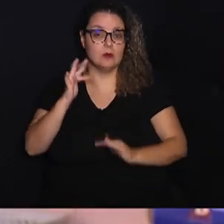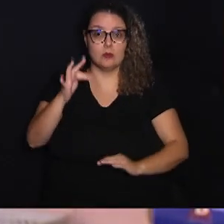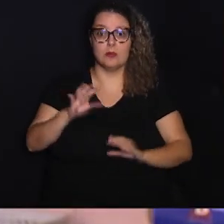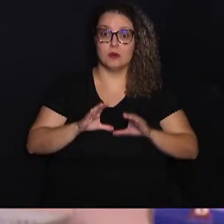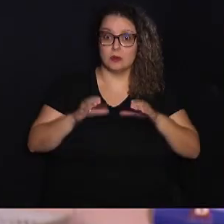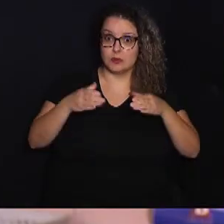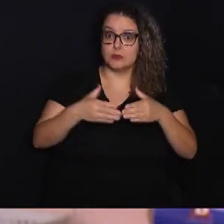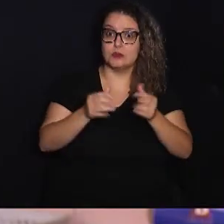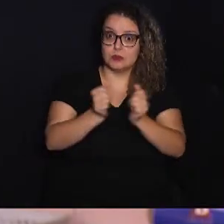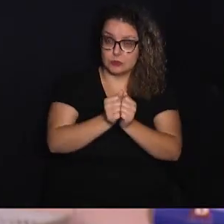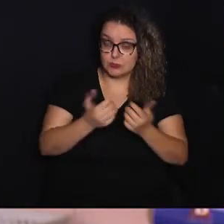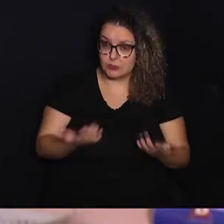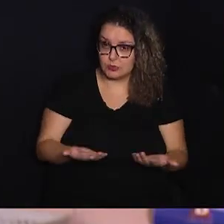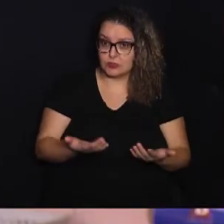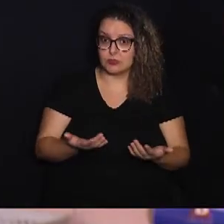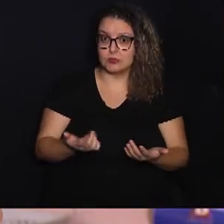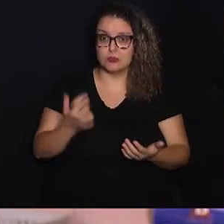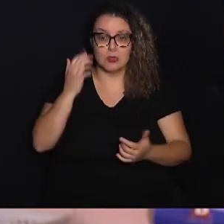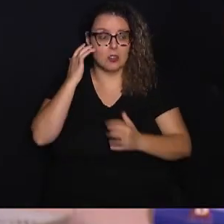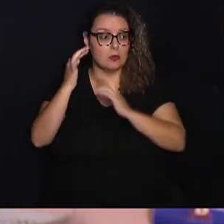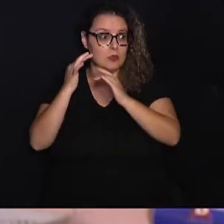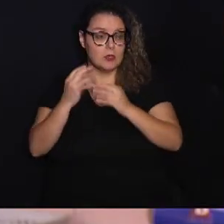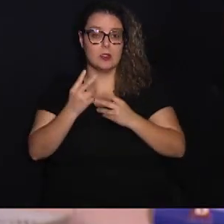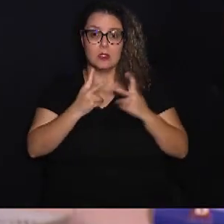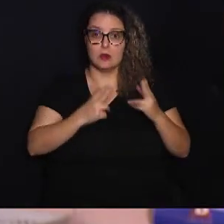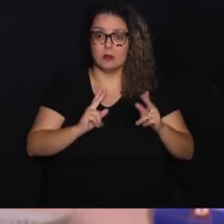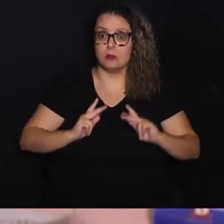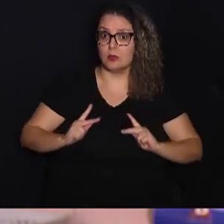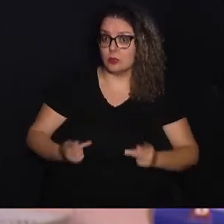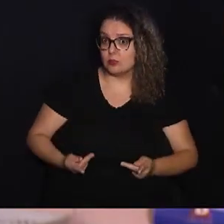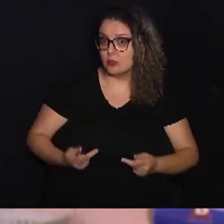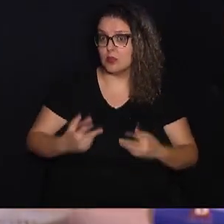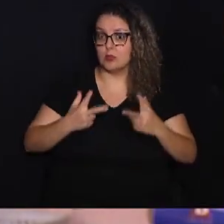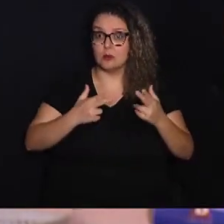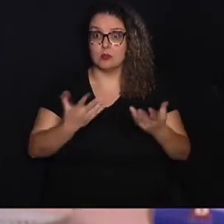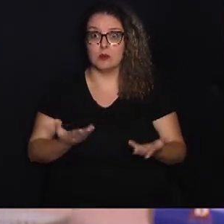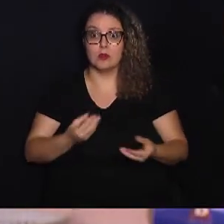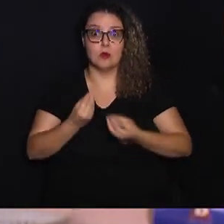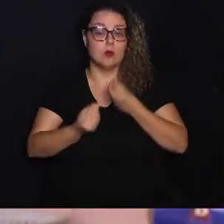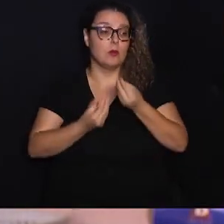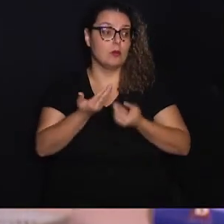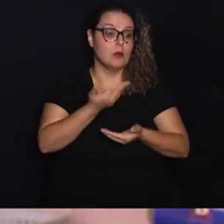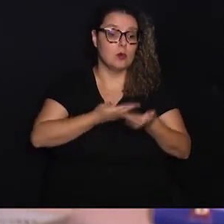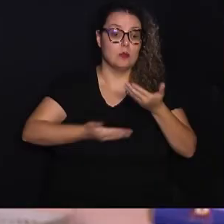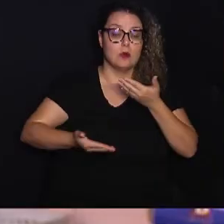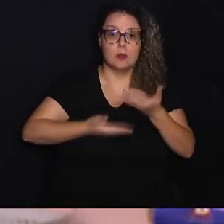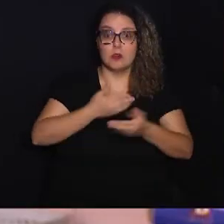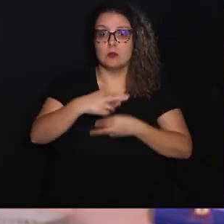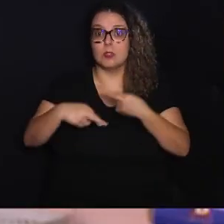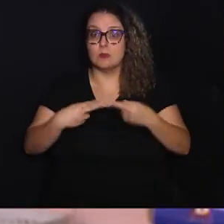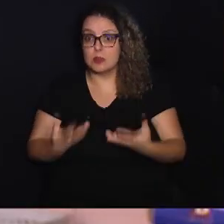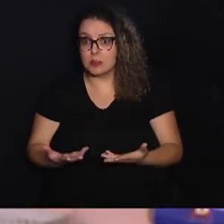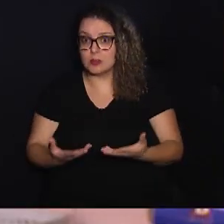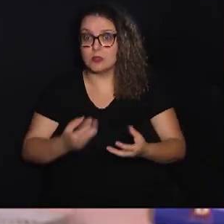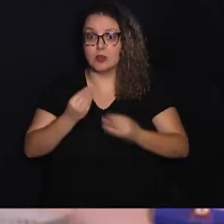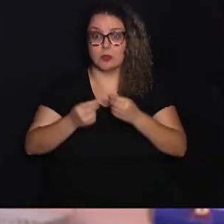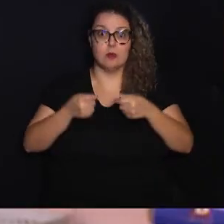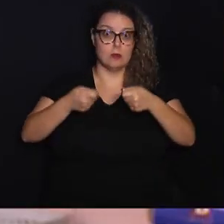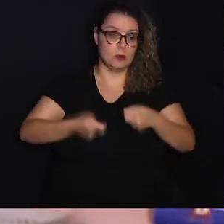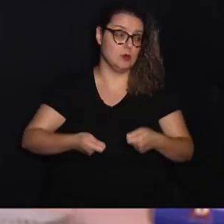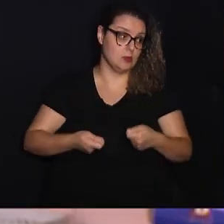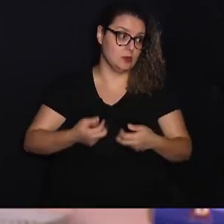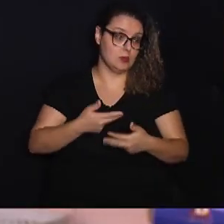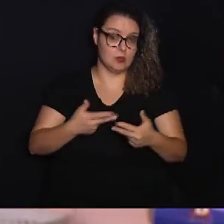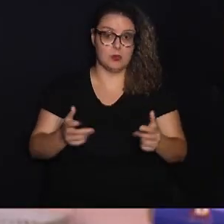da gente estar pensando enquanto humanidade, né? Como que eu me relaciono, né? Como é que é a gente estabelecer algo